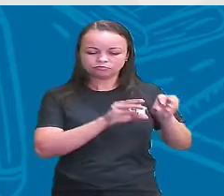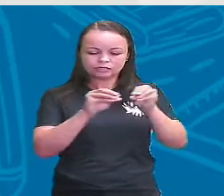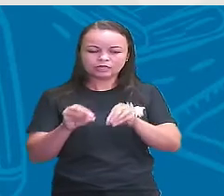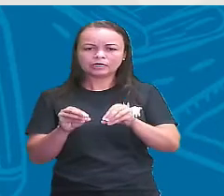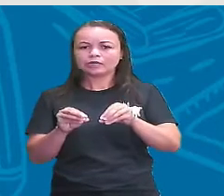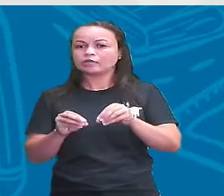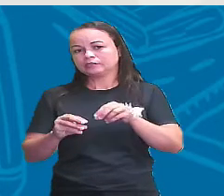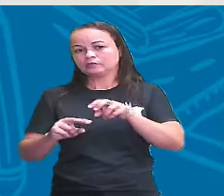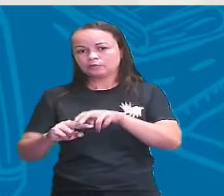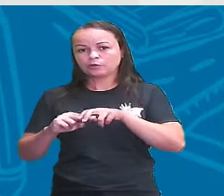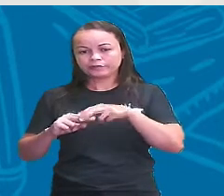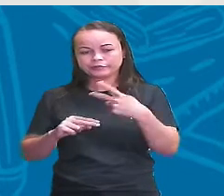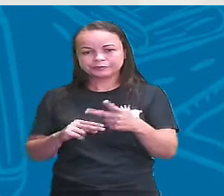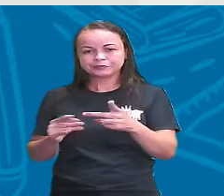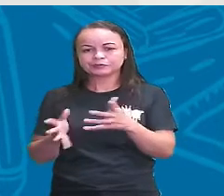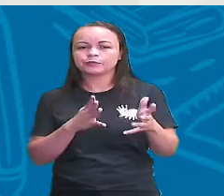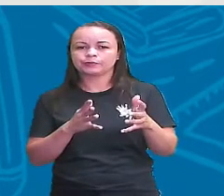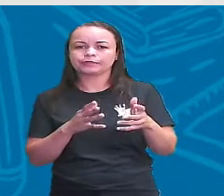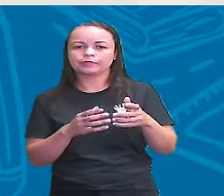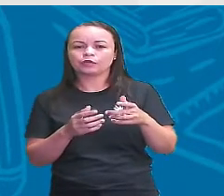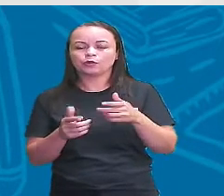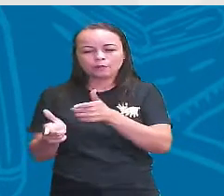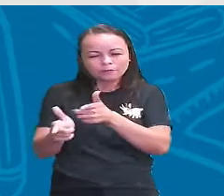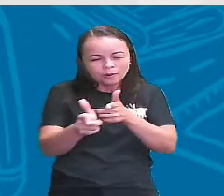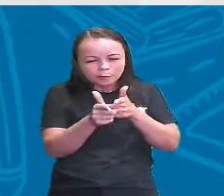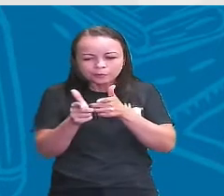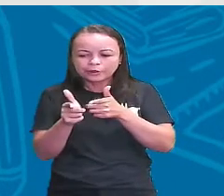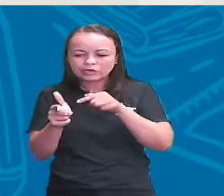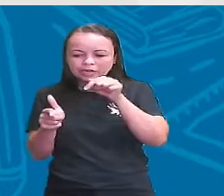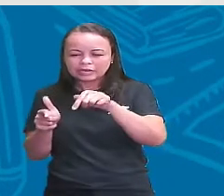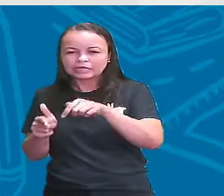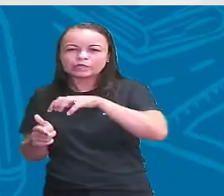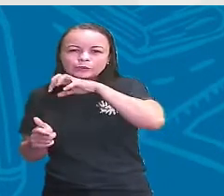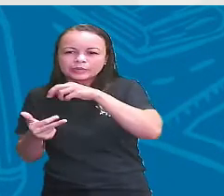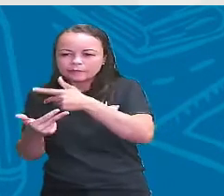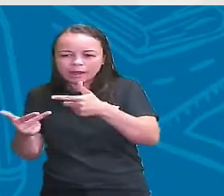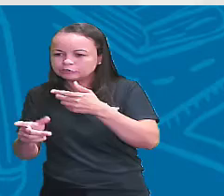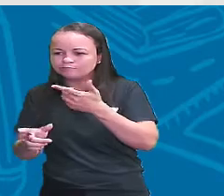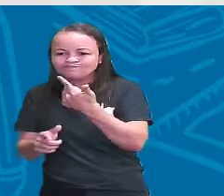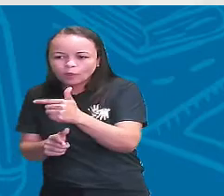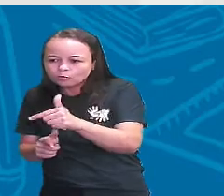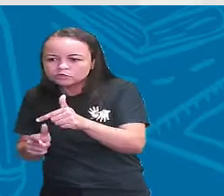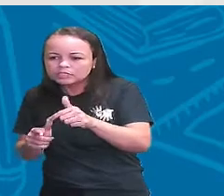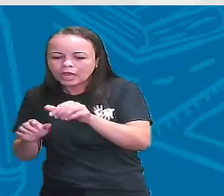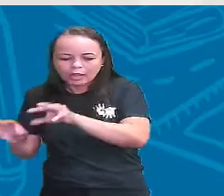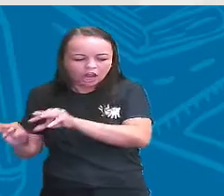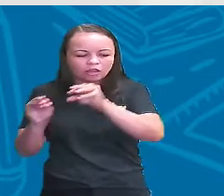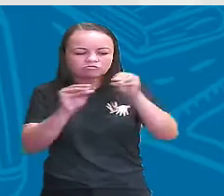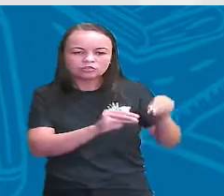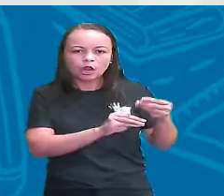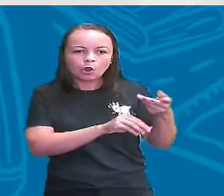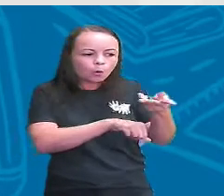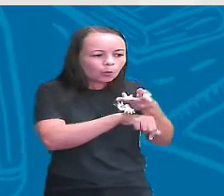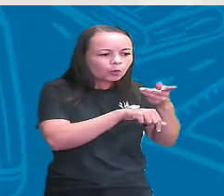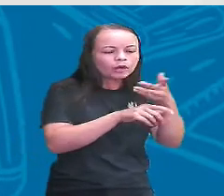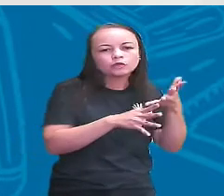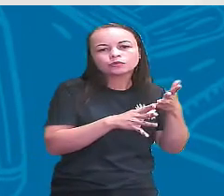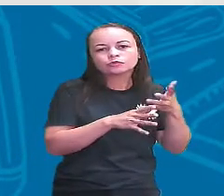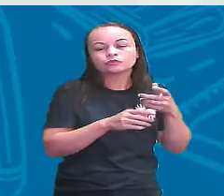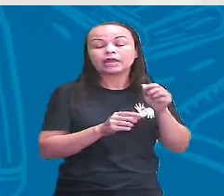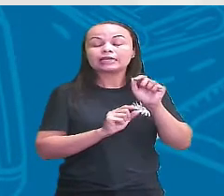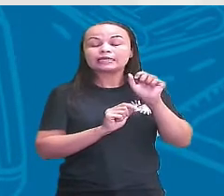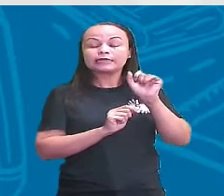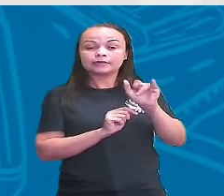região, certo? Então eles iam sempre de um lugar para o outro buscando. Quando eles descobriram a agricultura, eles viram que não tinham mais